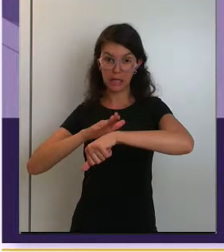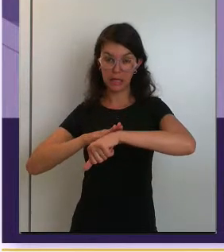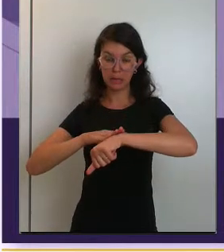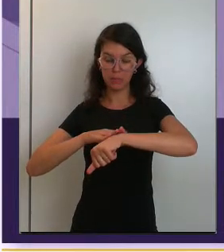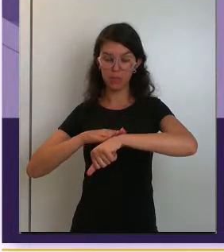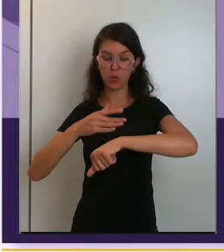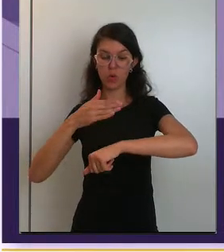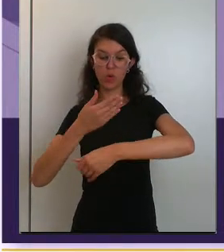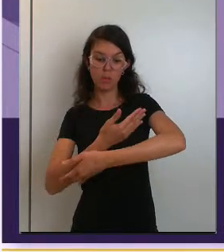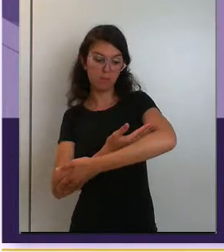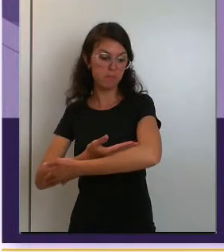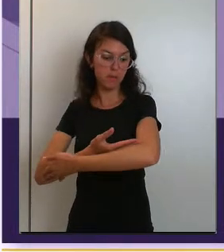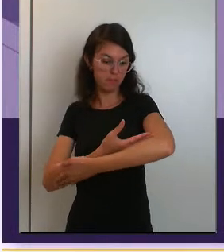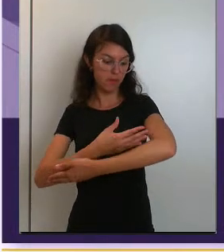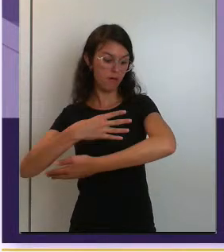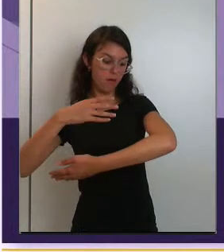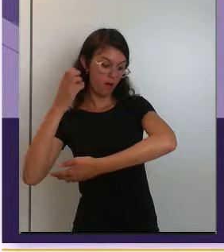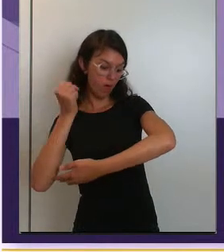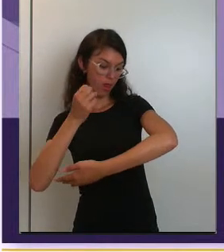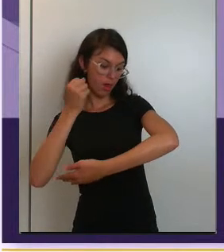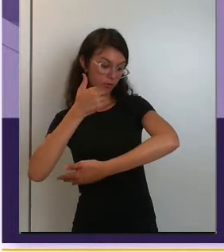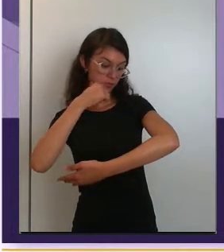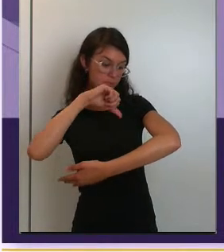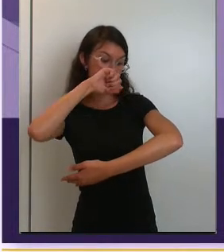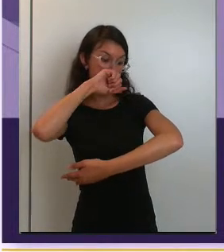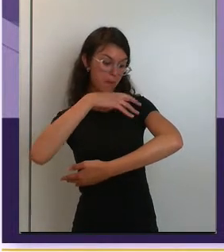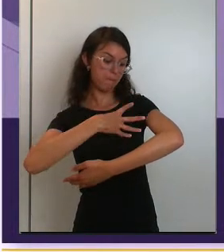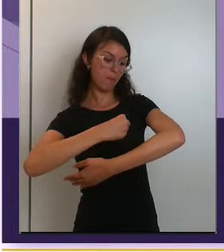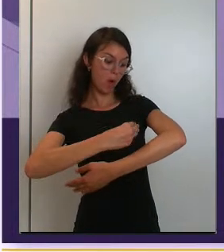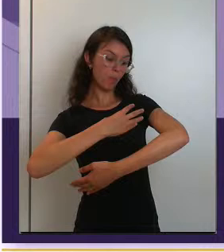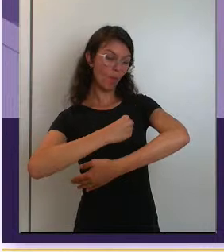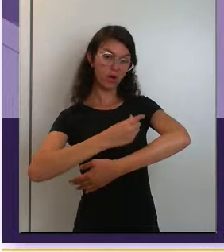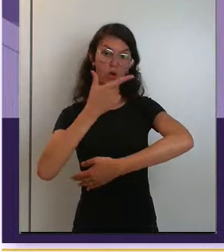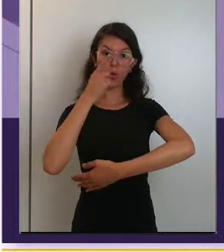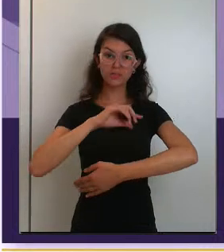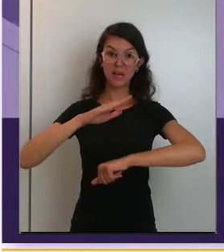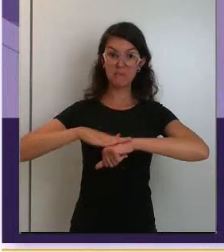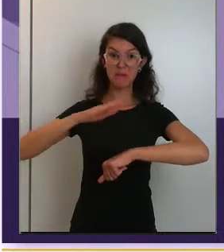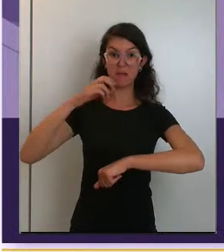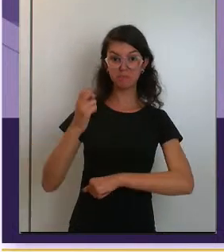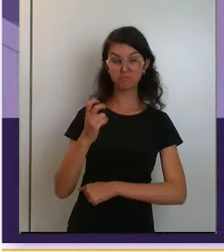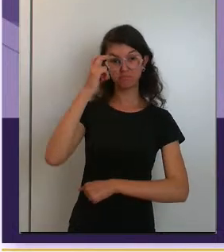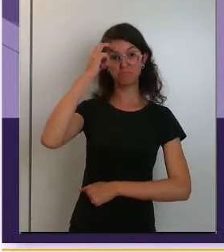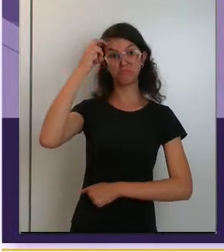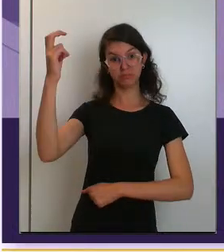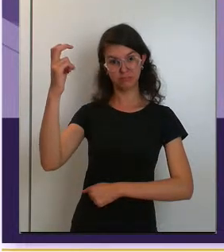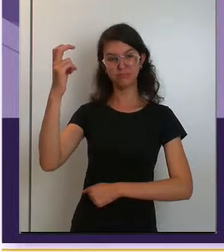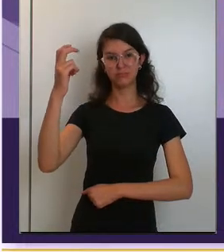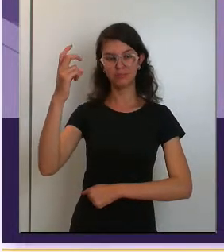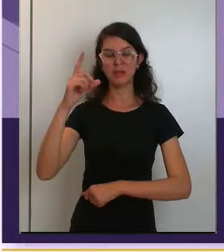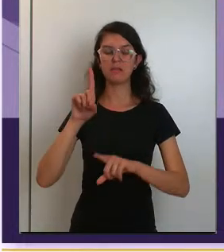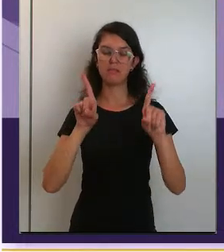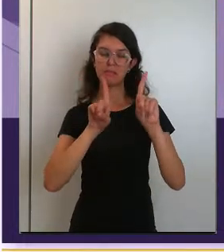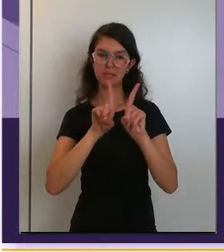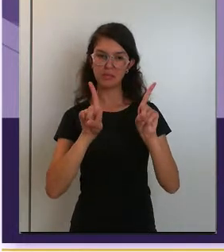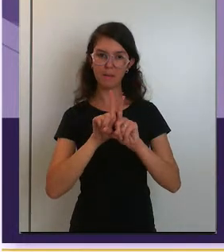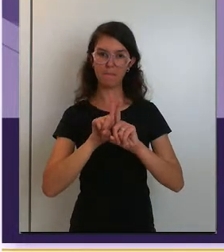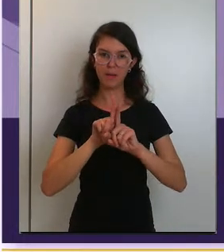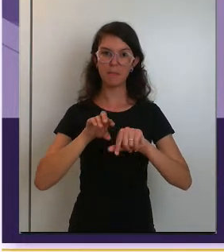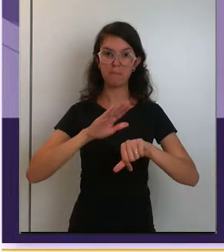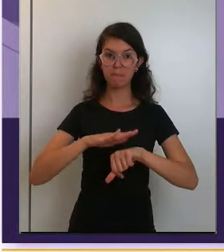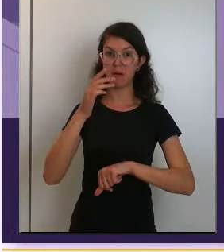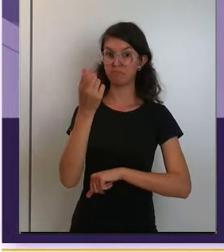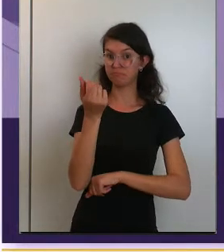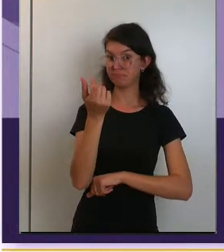são amamentadas, maior o coeficiente de inteligência, ou seja, elas ficam mais inteligentes e elas têm mais ganho de renda,